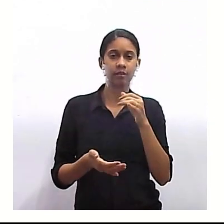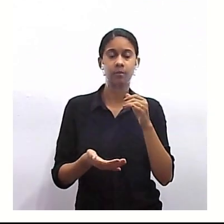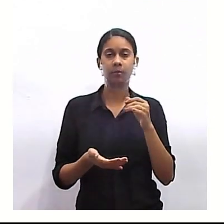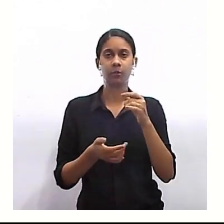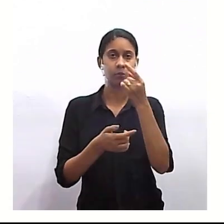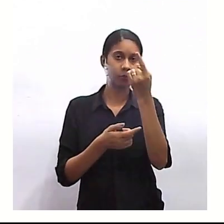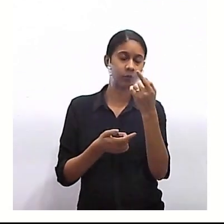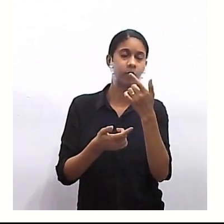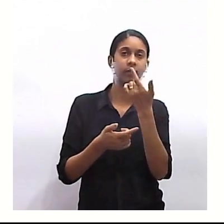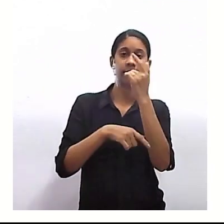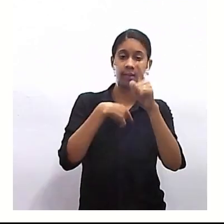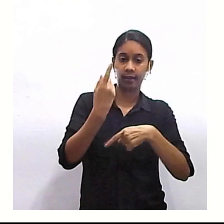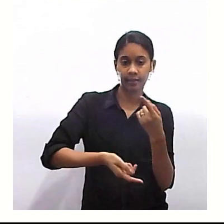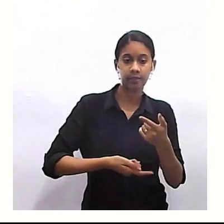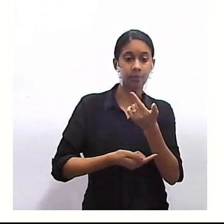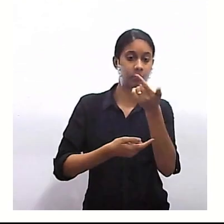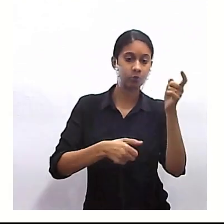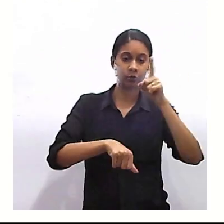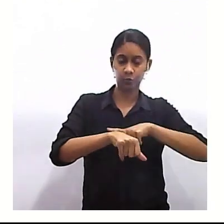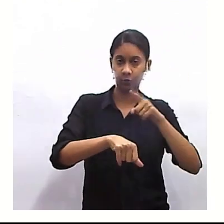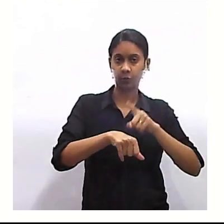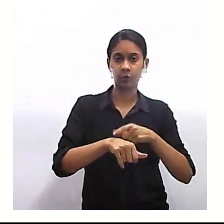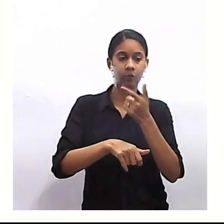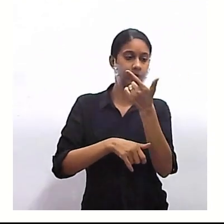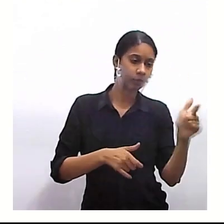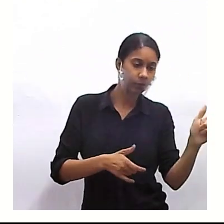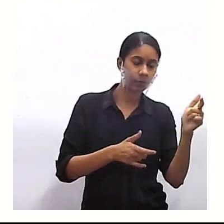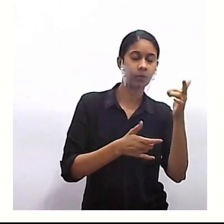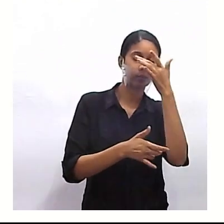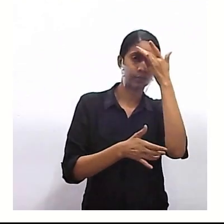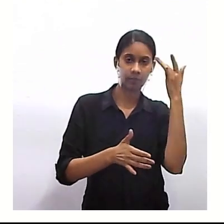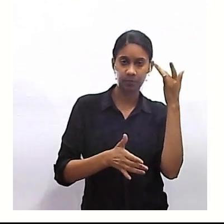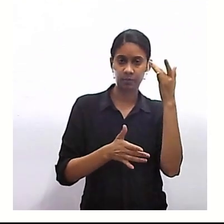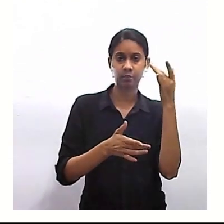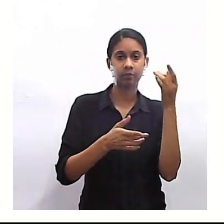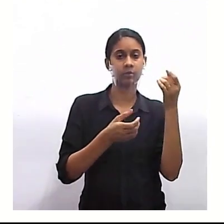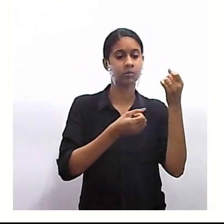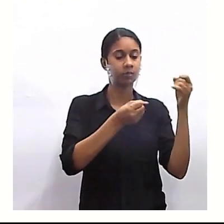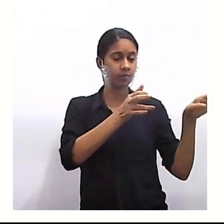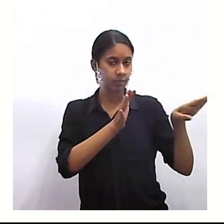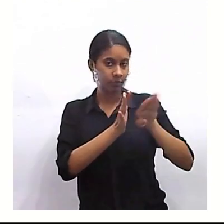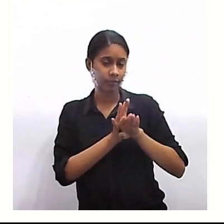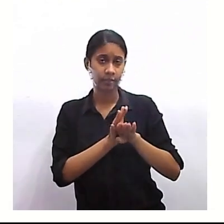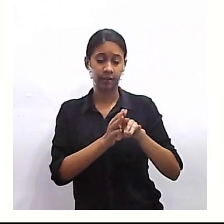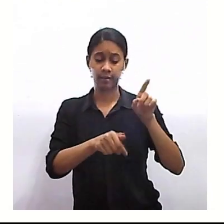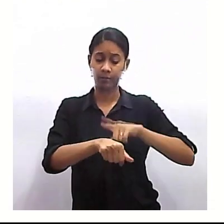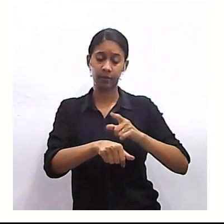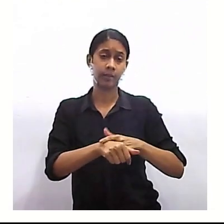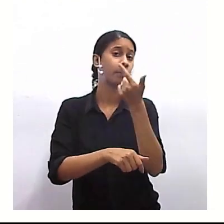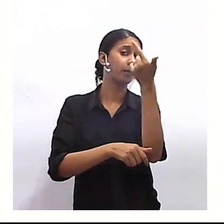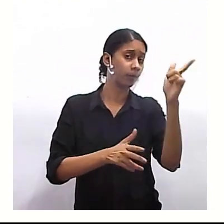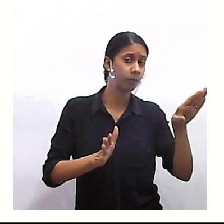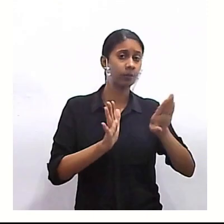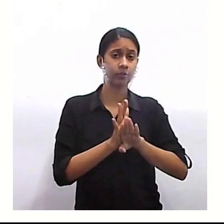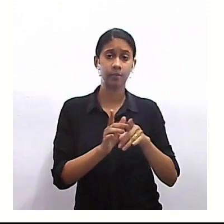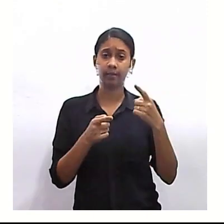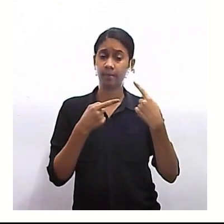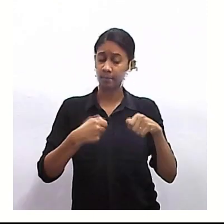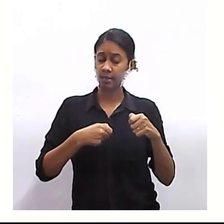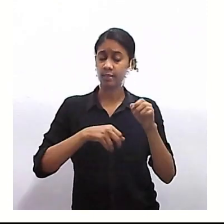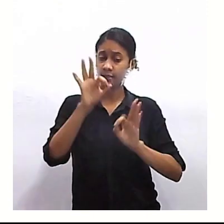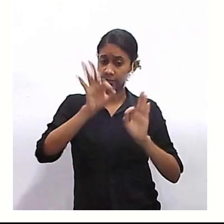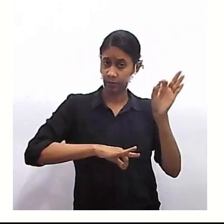recebo Samsung. Eu tenho que ter uma ordem cronológica para a organização de recebimento. Imagina, se eu não